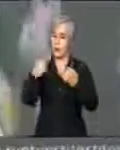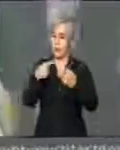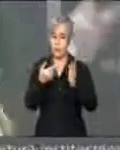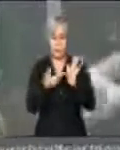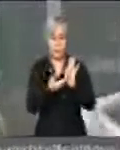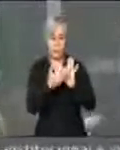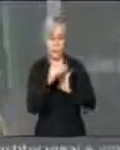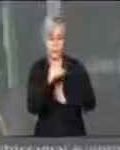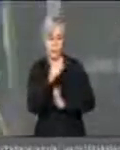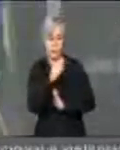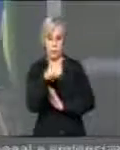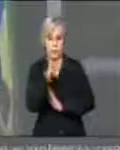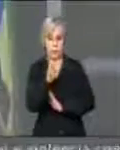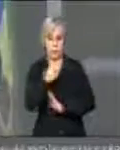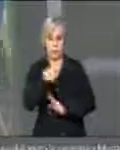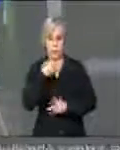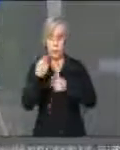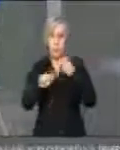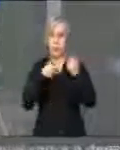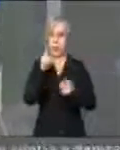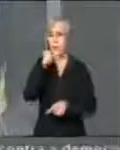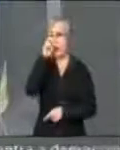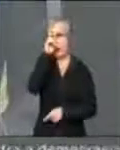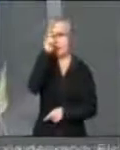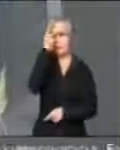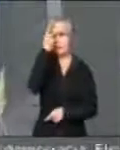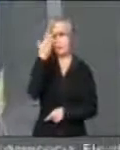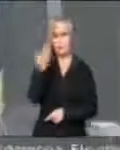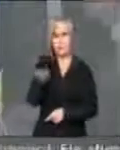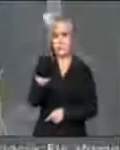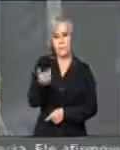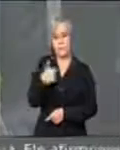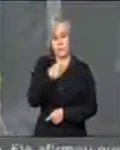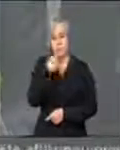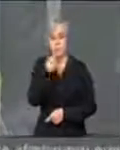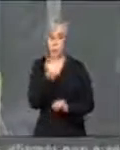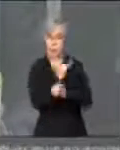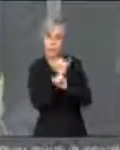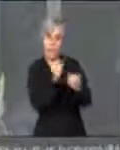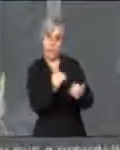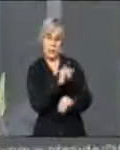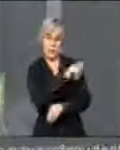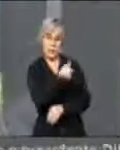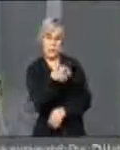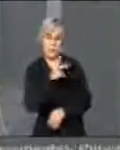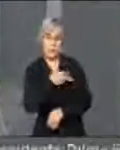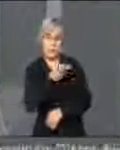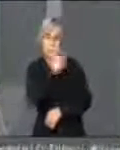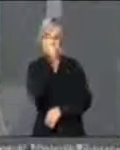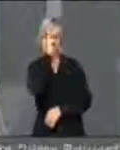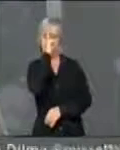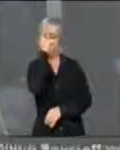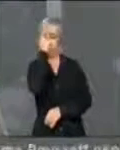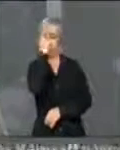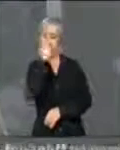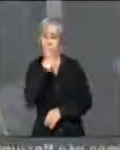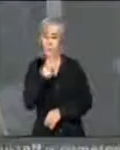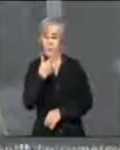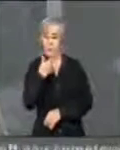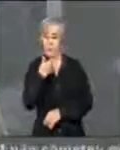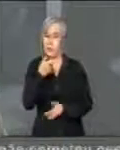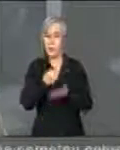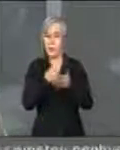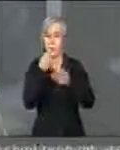Bom, eu tinha dito que era um equívoco, né? E eu disse a esses senhores que se continuassem no equívoco, eu seria obrigado a dar o nome correto.